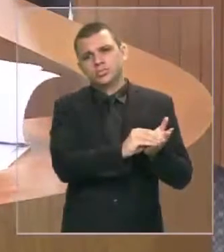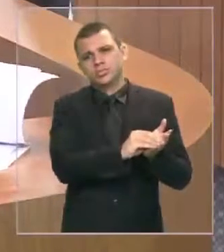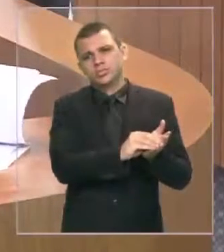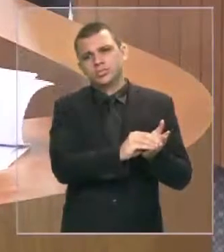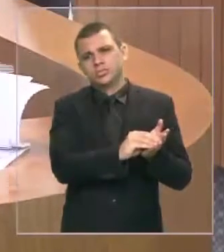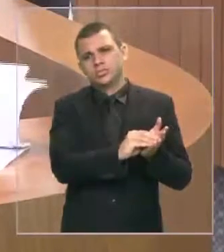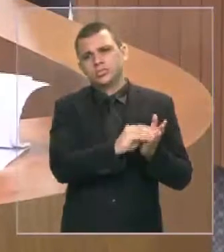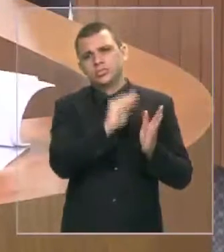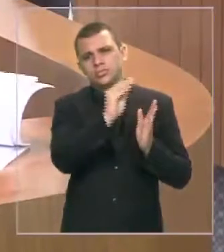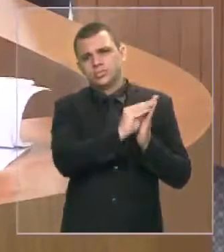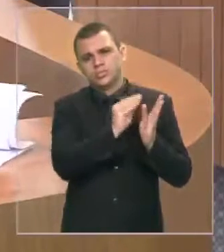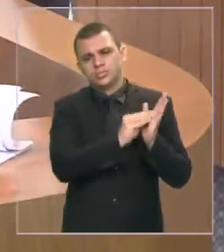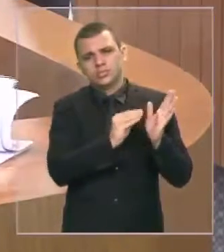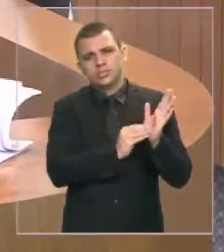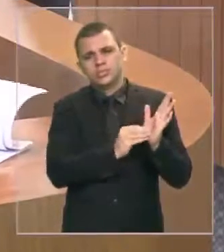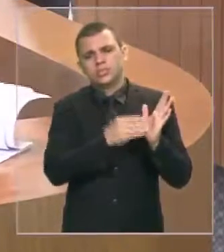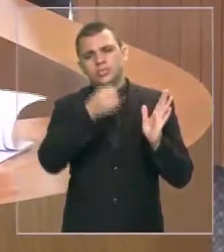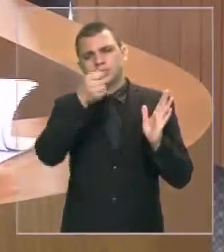uma prévia,